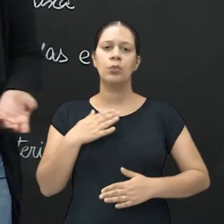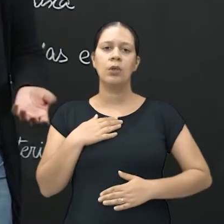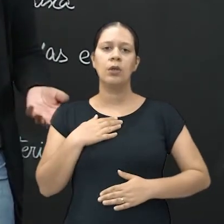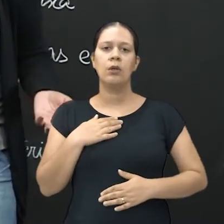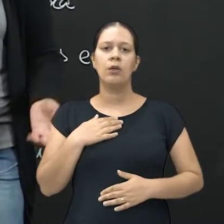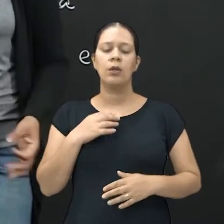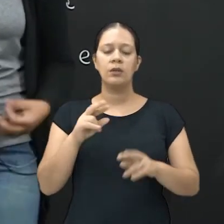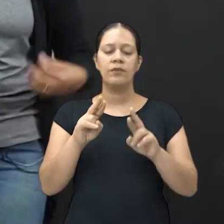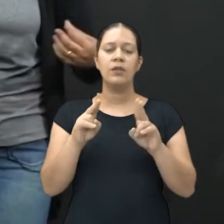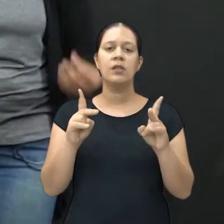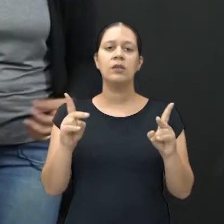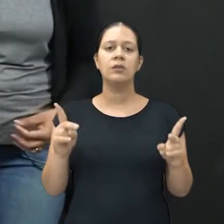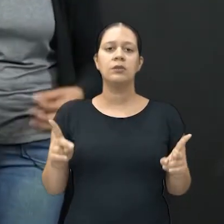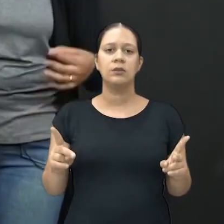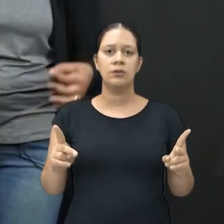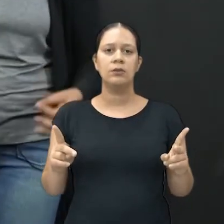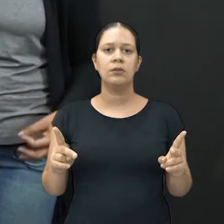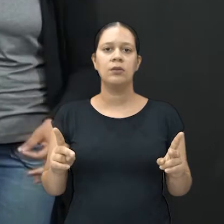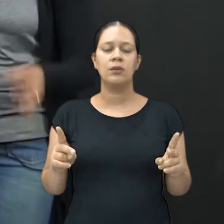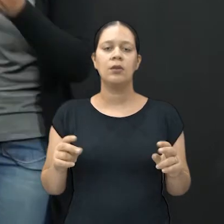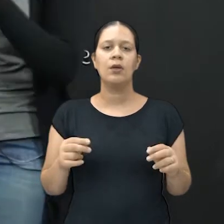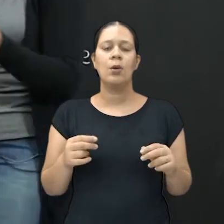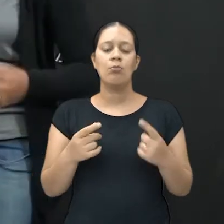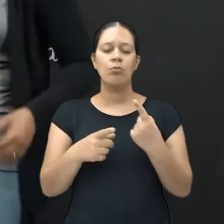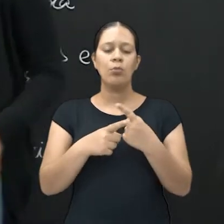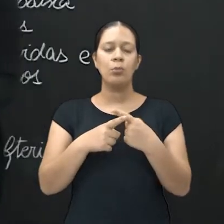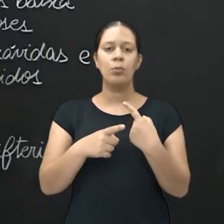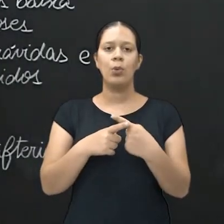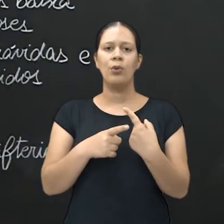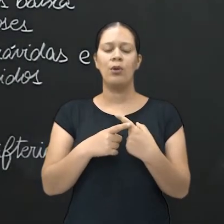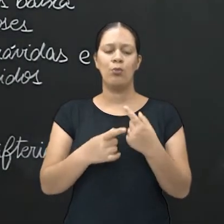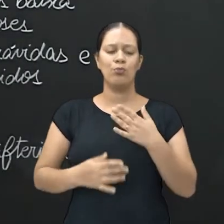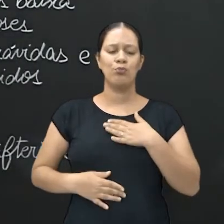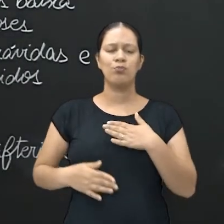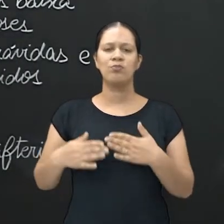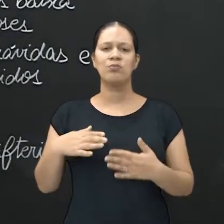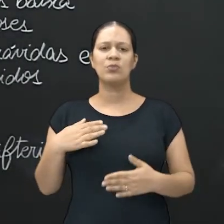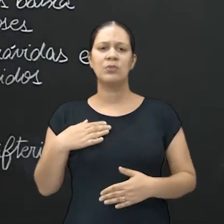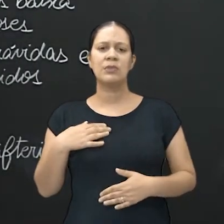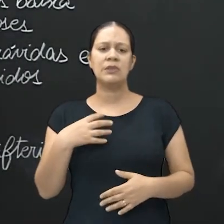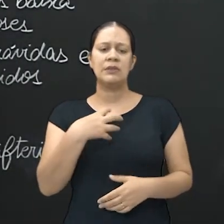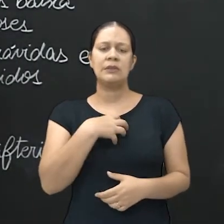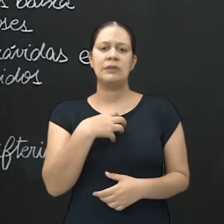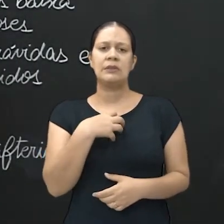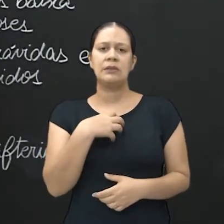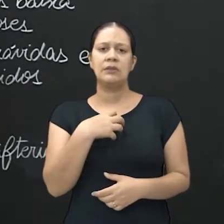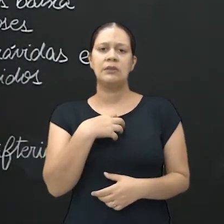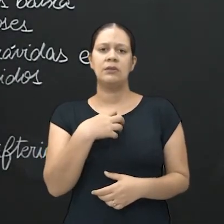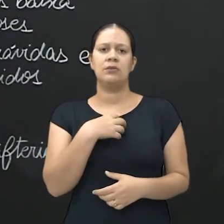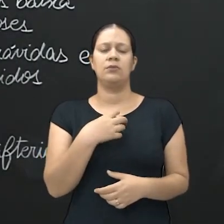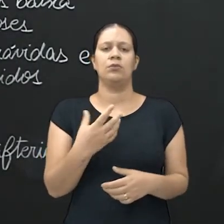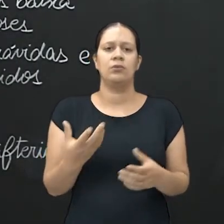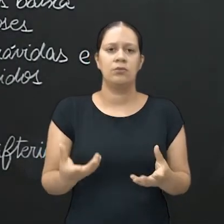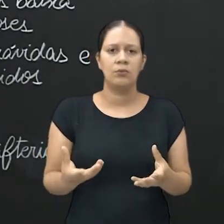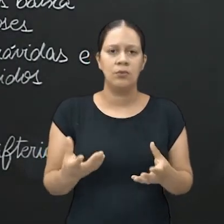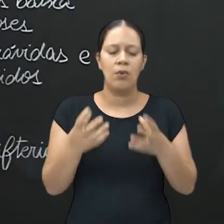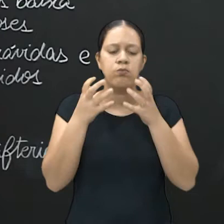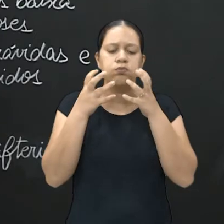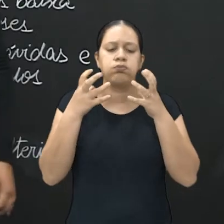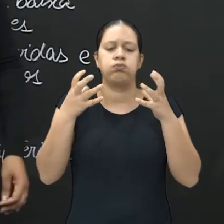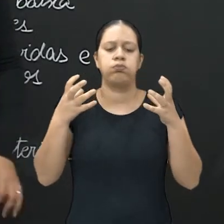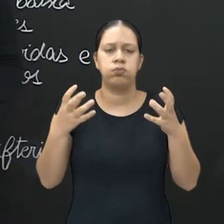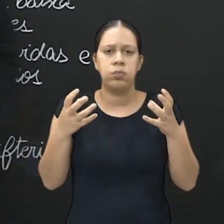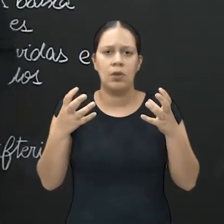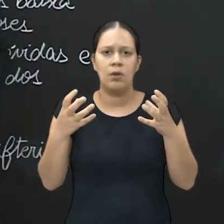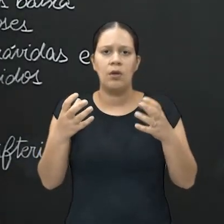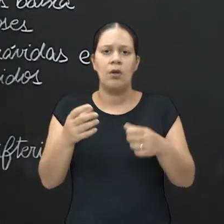isso. Afinal, para ele, realmente ele está encarando o vilão, ele está encarando o vírus da cachumba, ele está encarando o vírus da rubéola, o